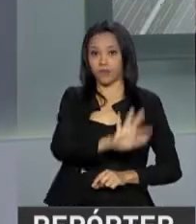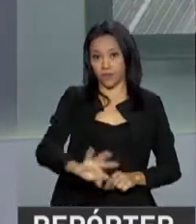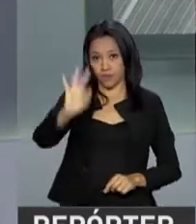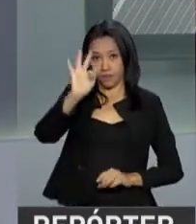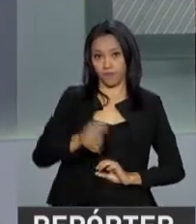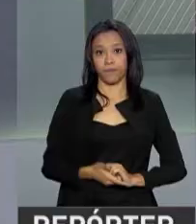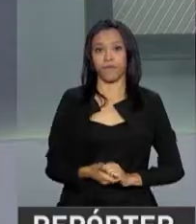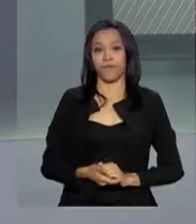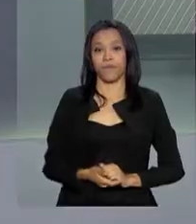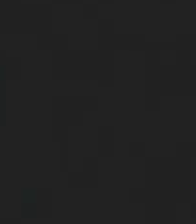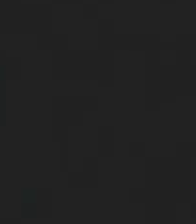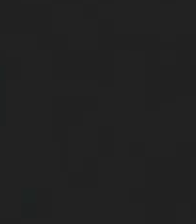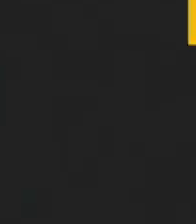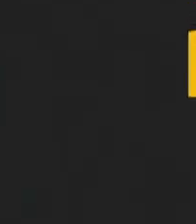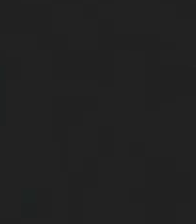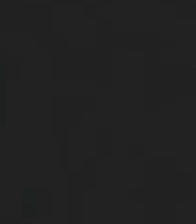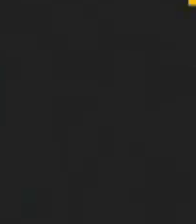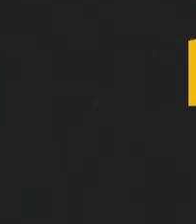federal